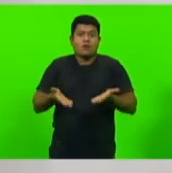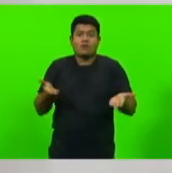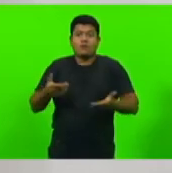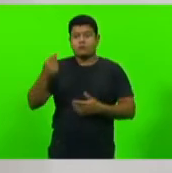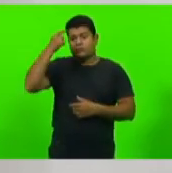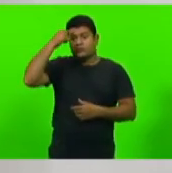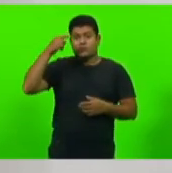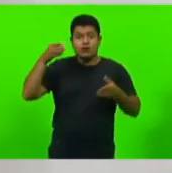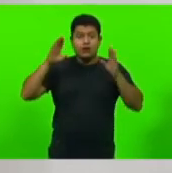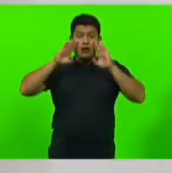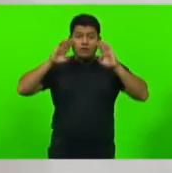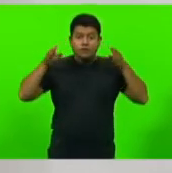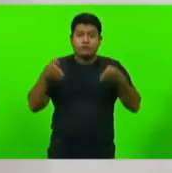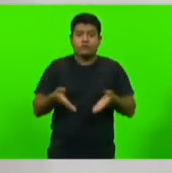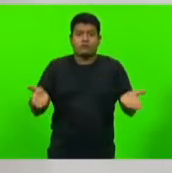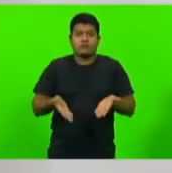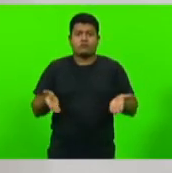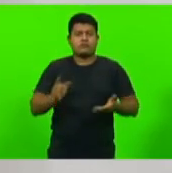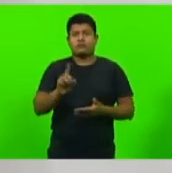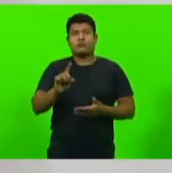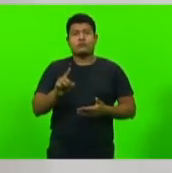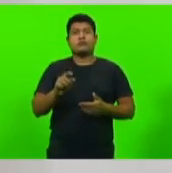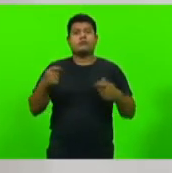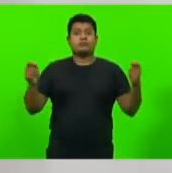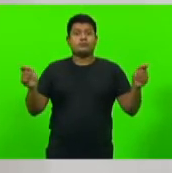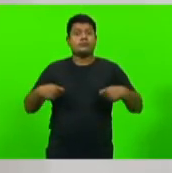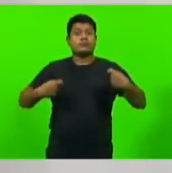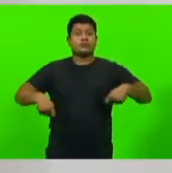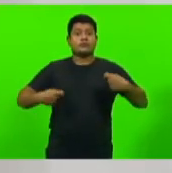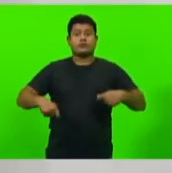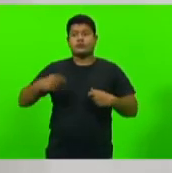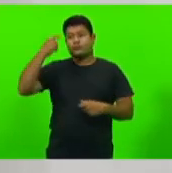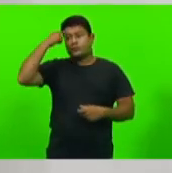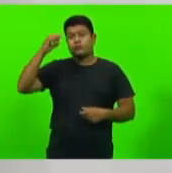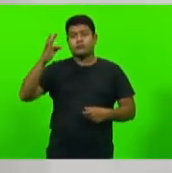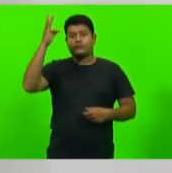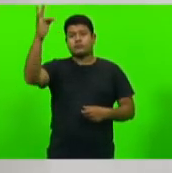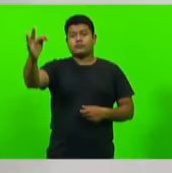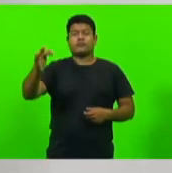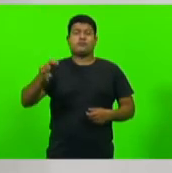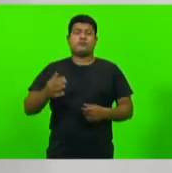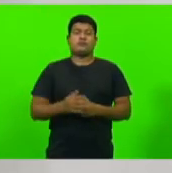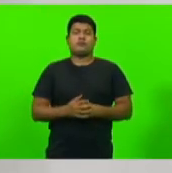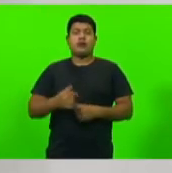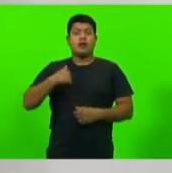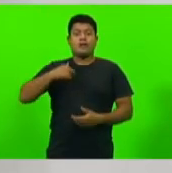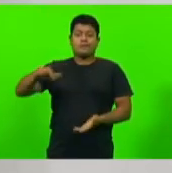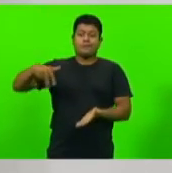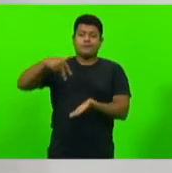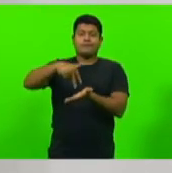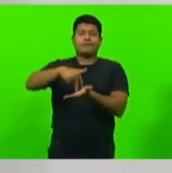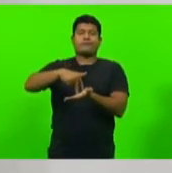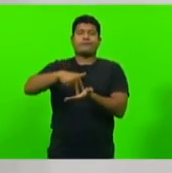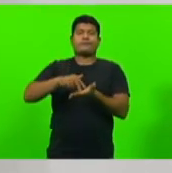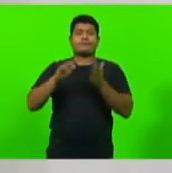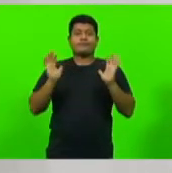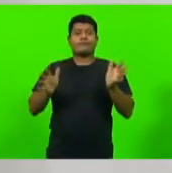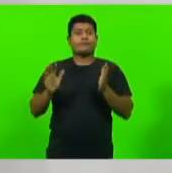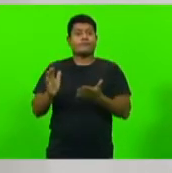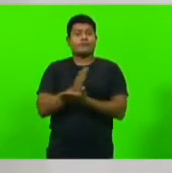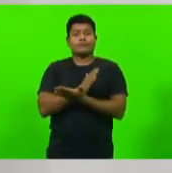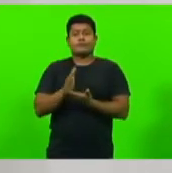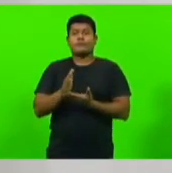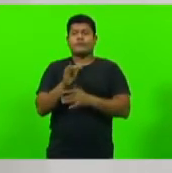prazo. A lavoura vai se perder de novo. O que é que nós vamos fazer? Eu, daqui dessa tribuna, já algumas vezes